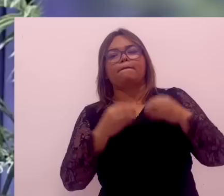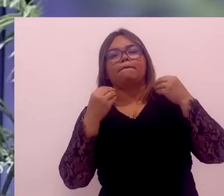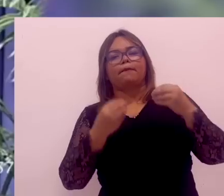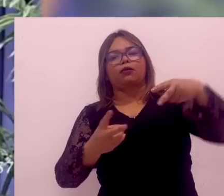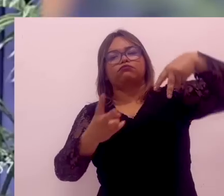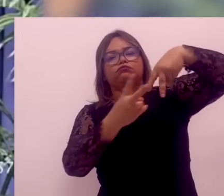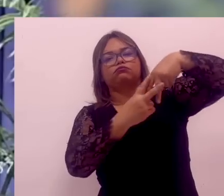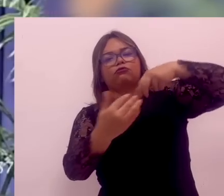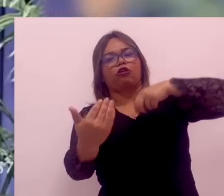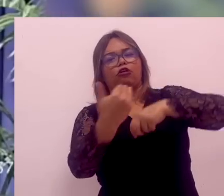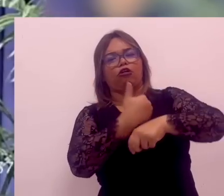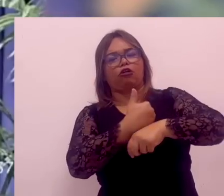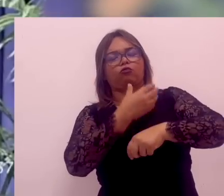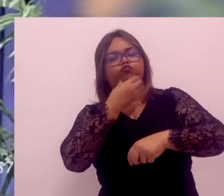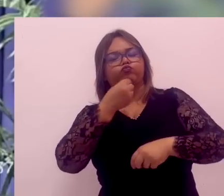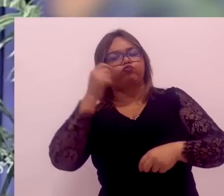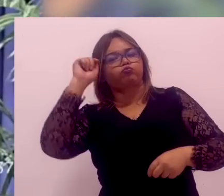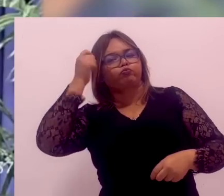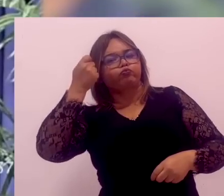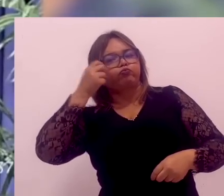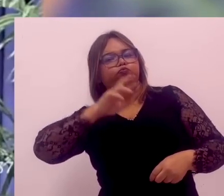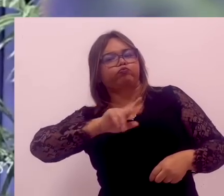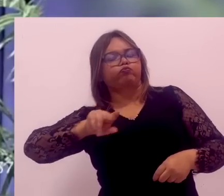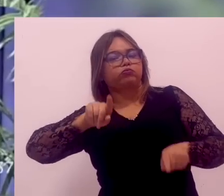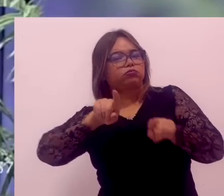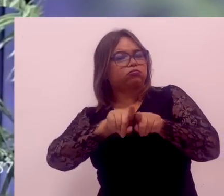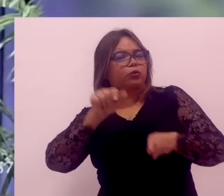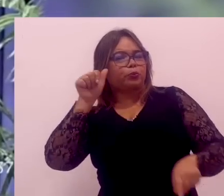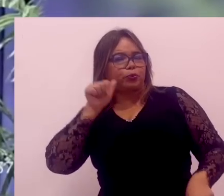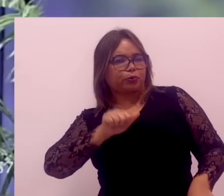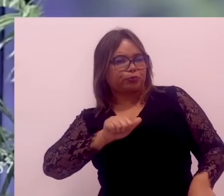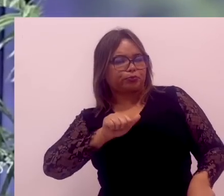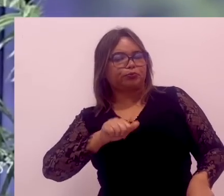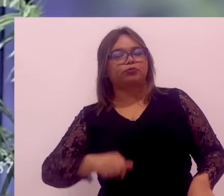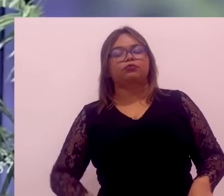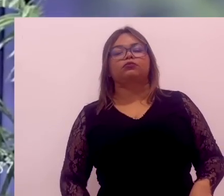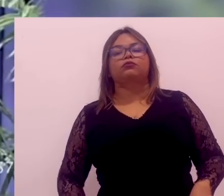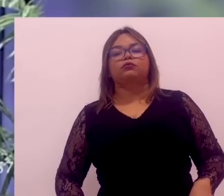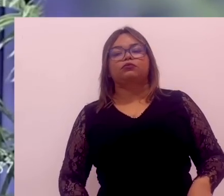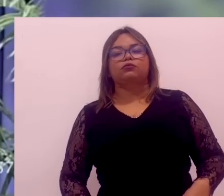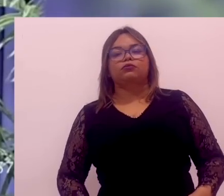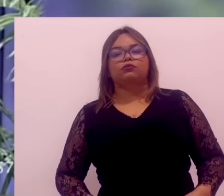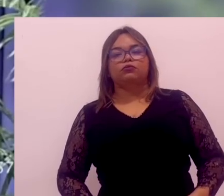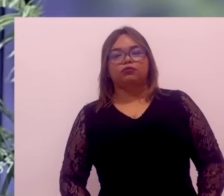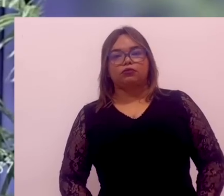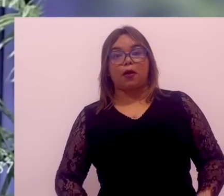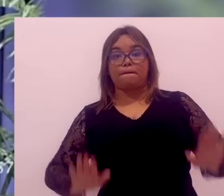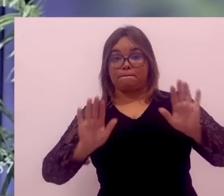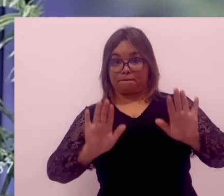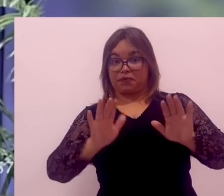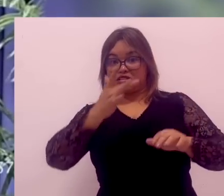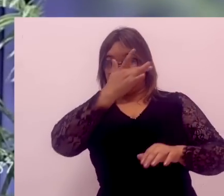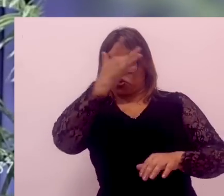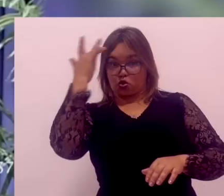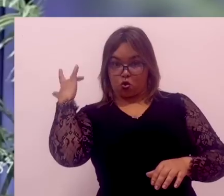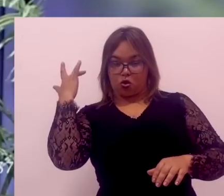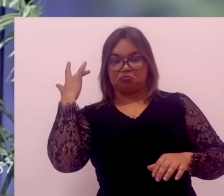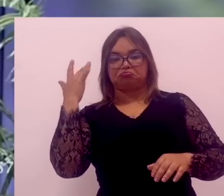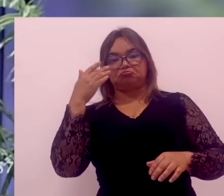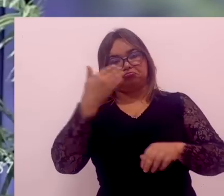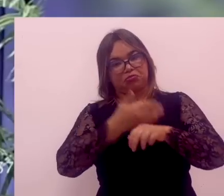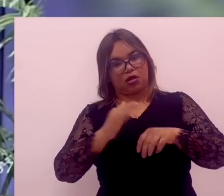não iniciado, parece que a raça branca é suprema. Mas uma vez que você chega a uma iniciação mais elevada, a